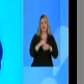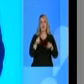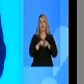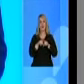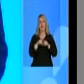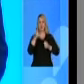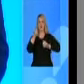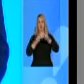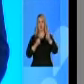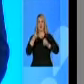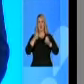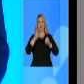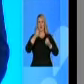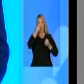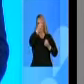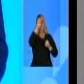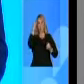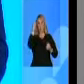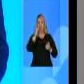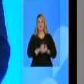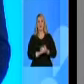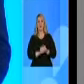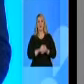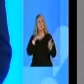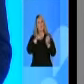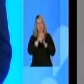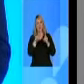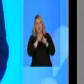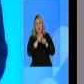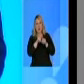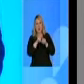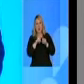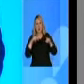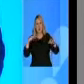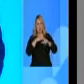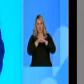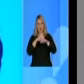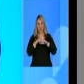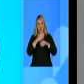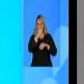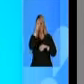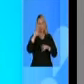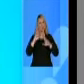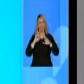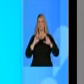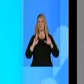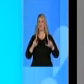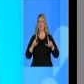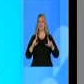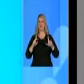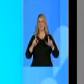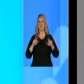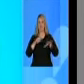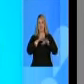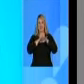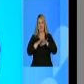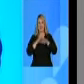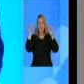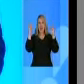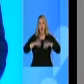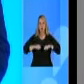mais um motivo, a sua primeira pergunta é sobre mobilidade. O Uber não é transporte de alta capacidade. Eu vou investir em